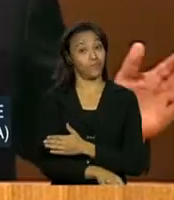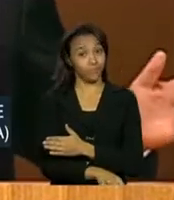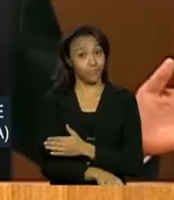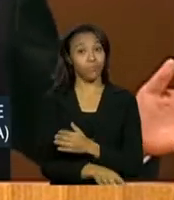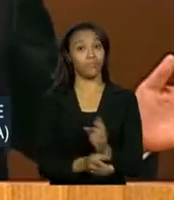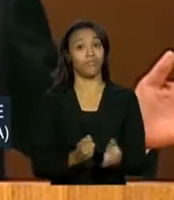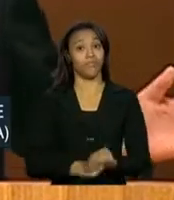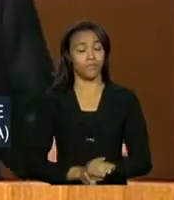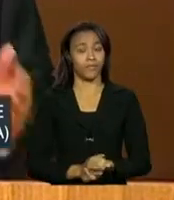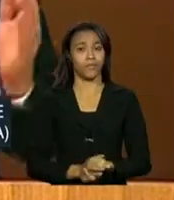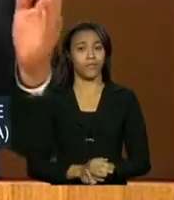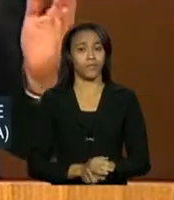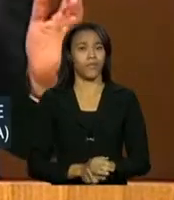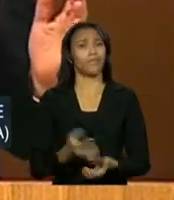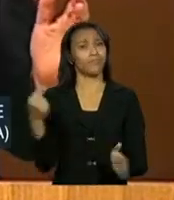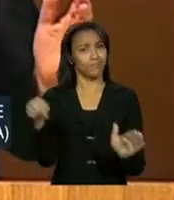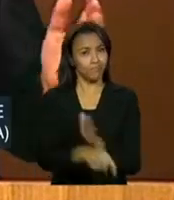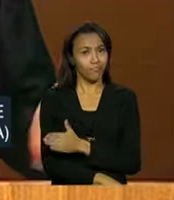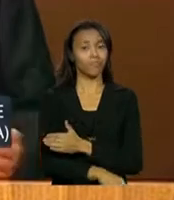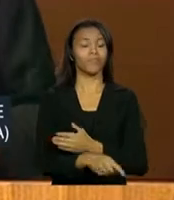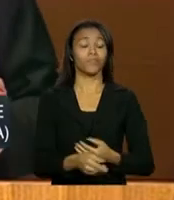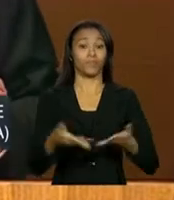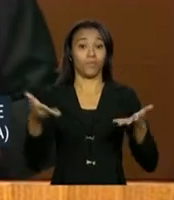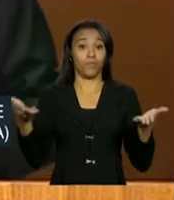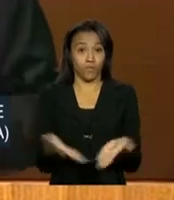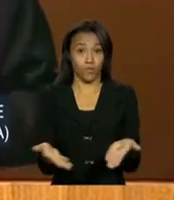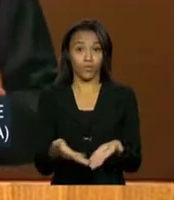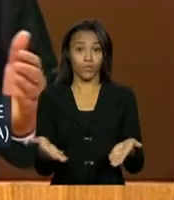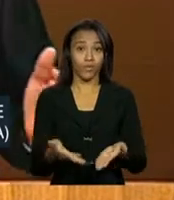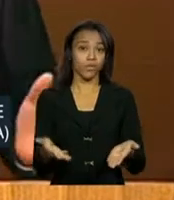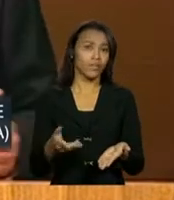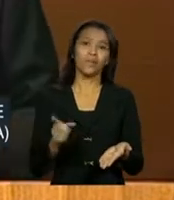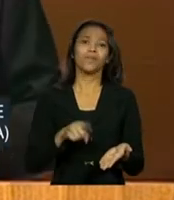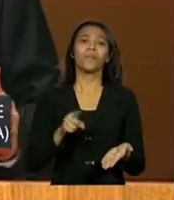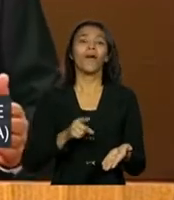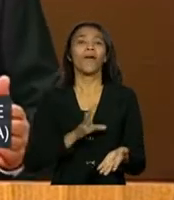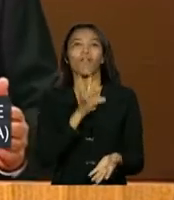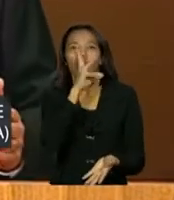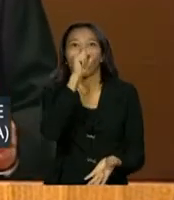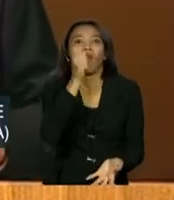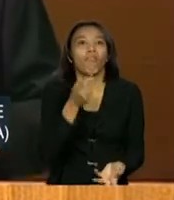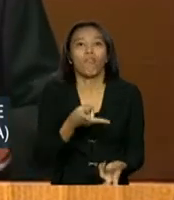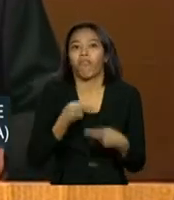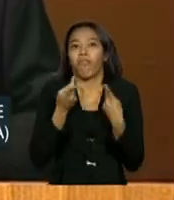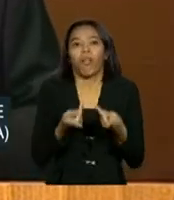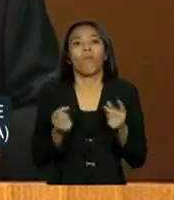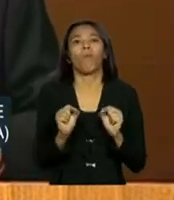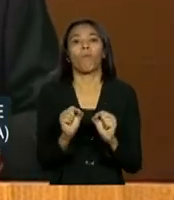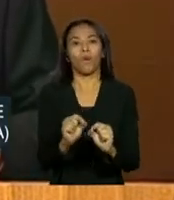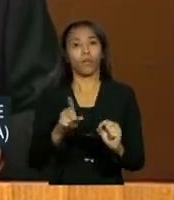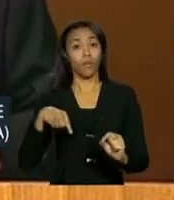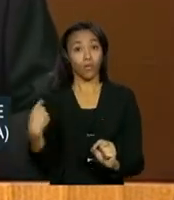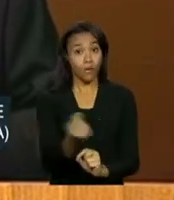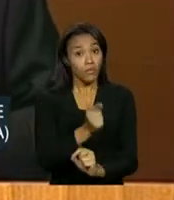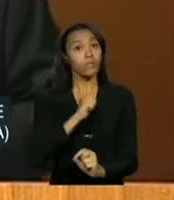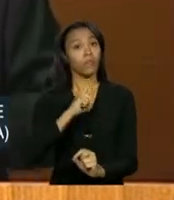foram muito profundas. Hoje, não é exagero dizer que nós